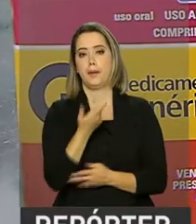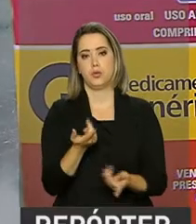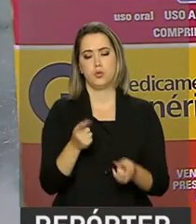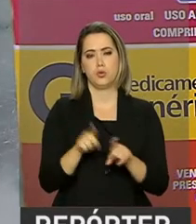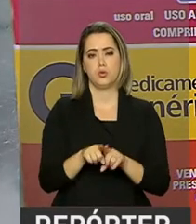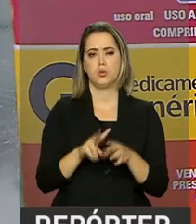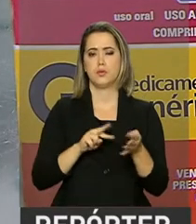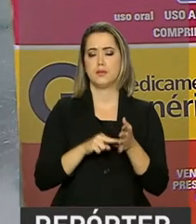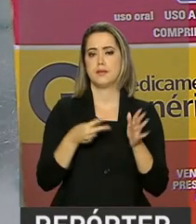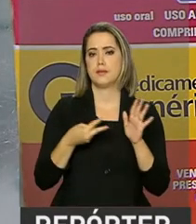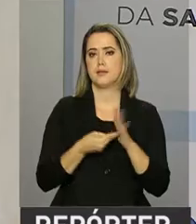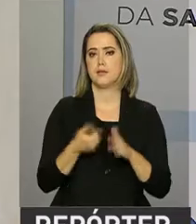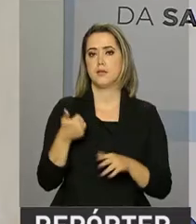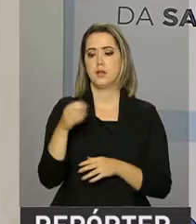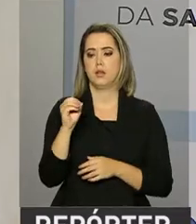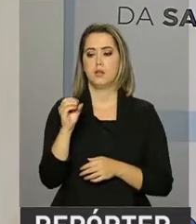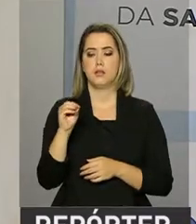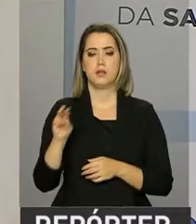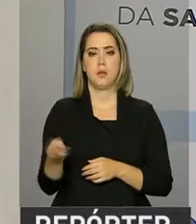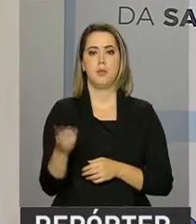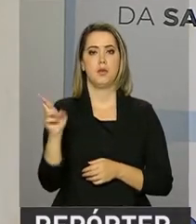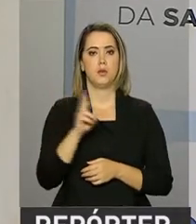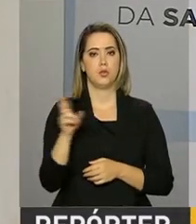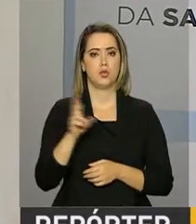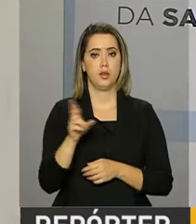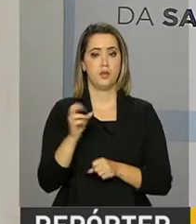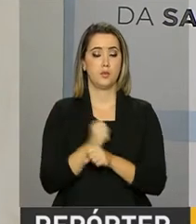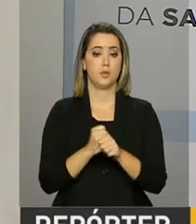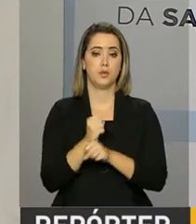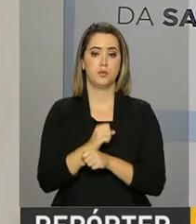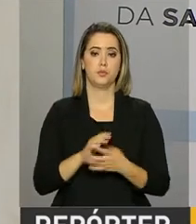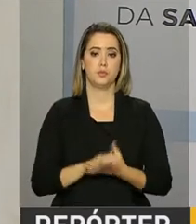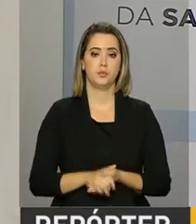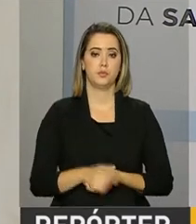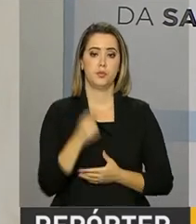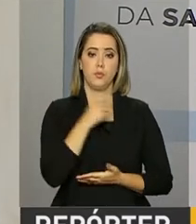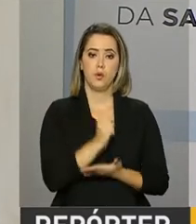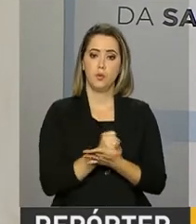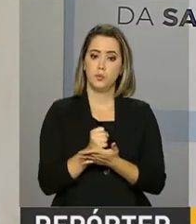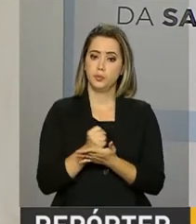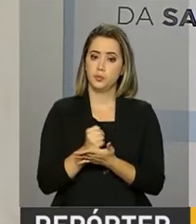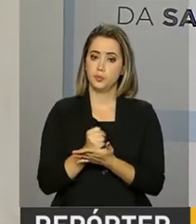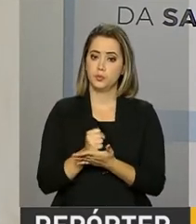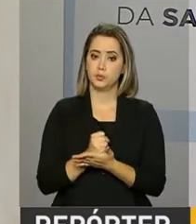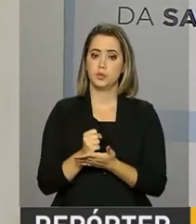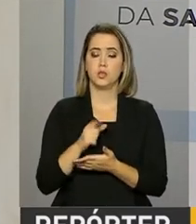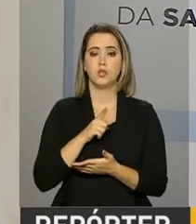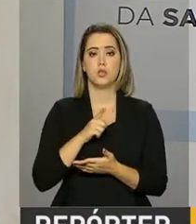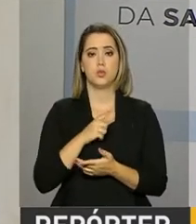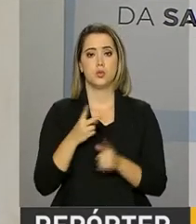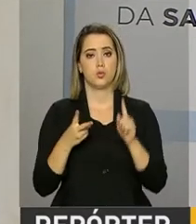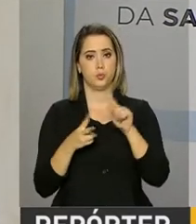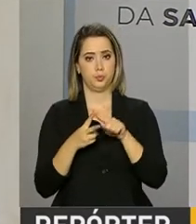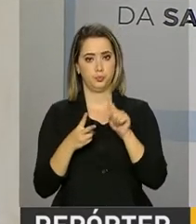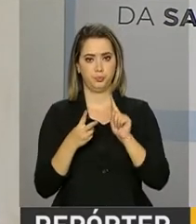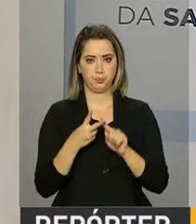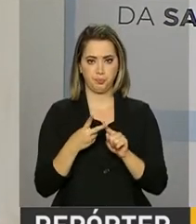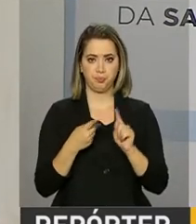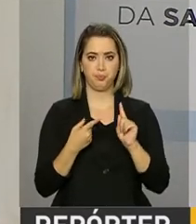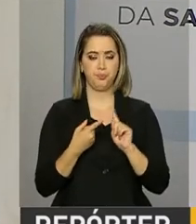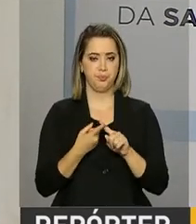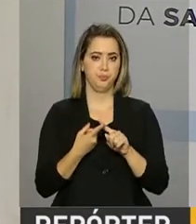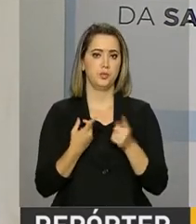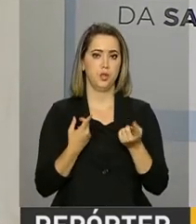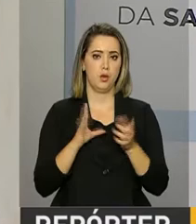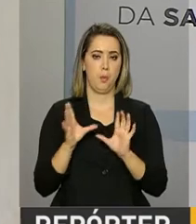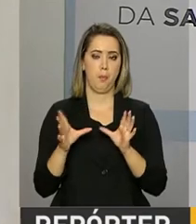a 100 milhões por ano por farmácia popular é um programa que tinha dois modelos de aplicações em rede própria